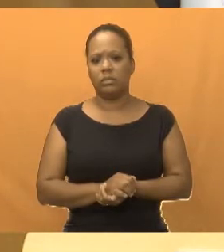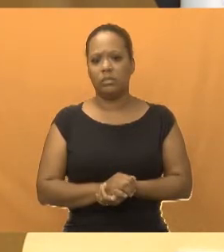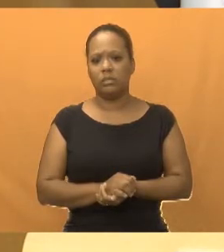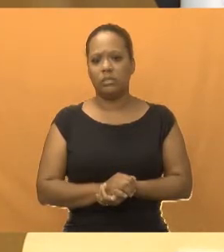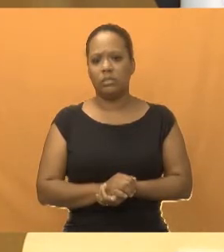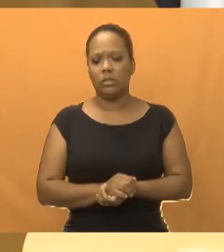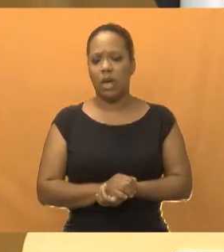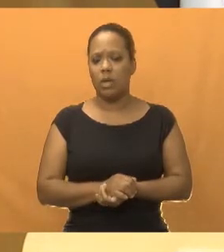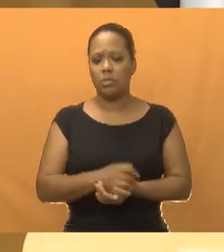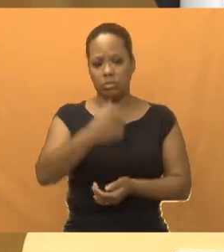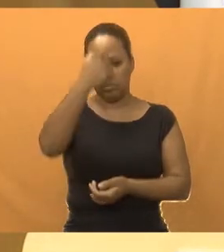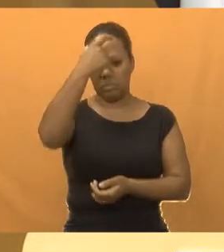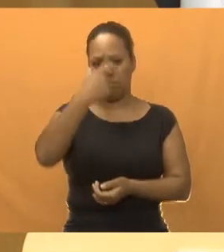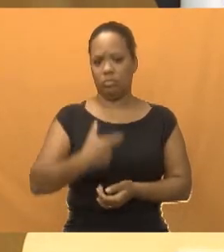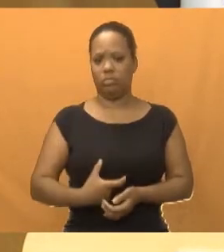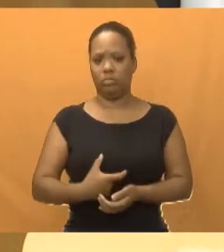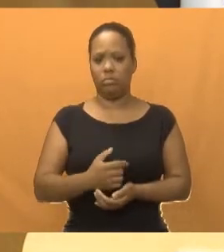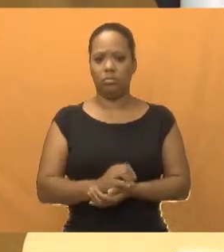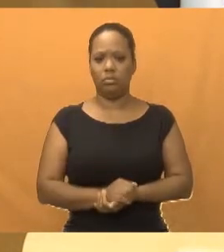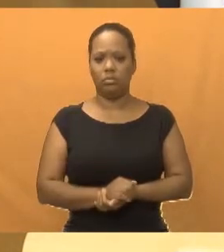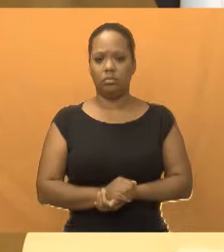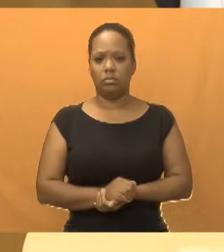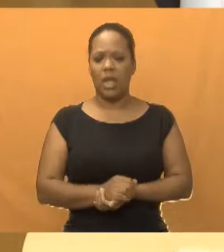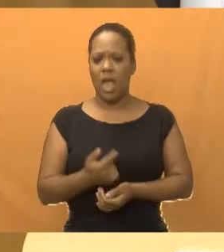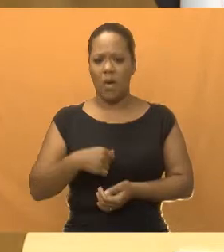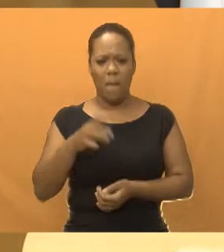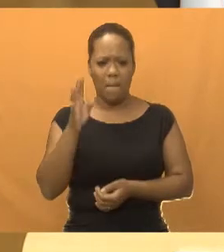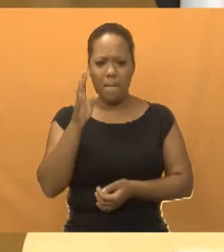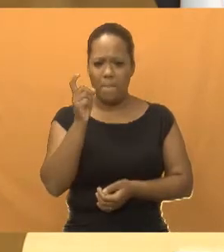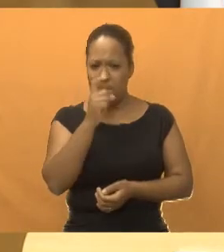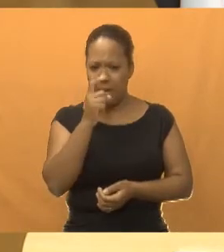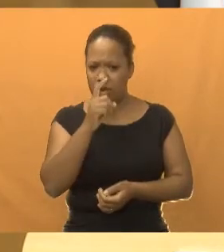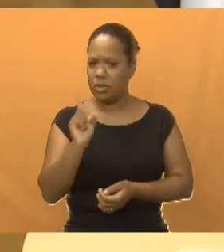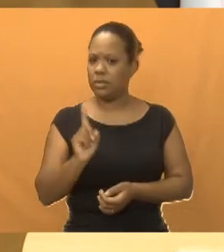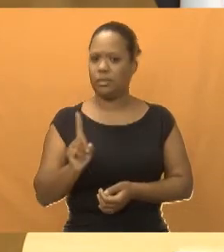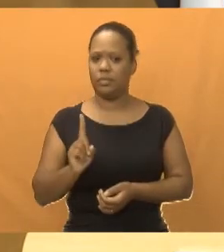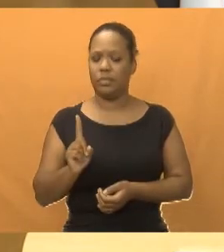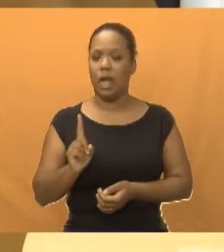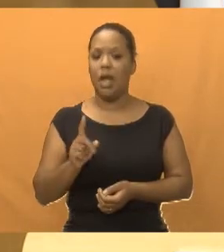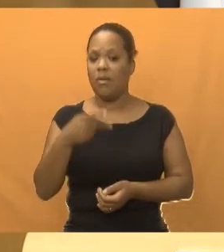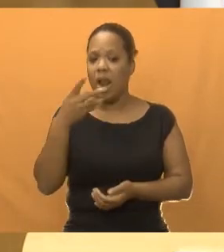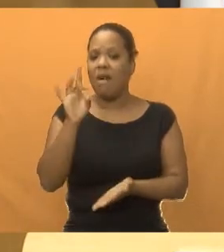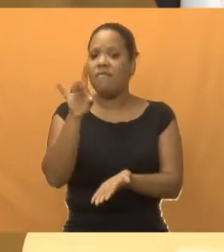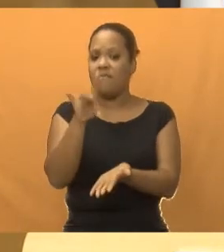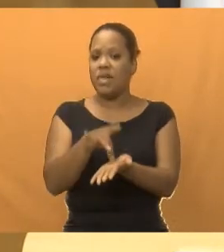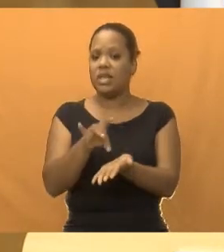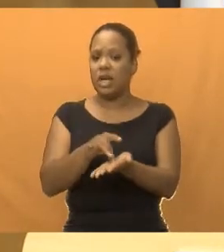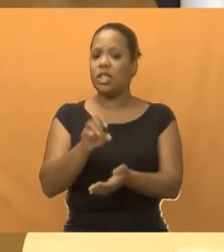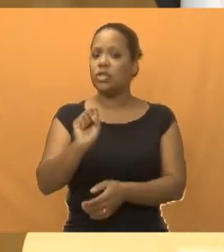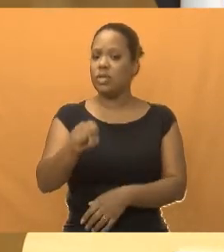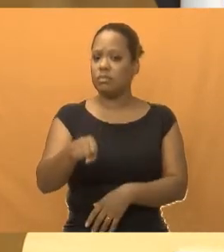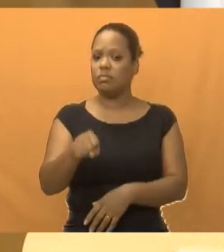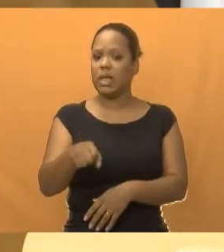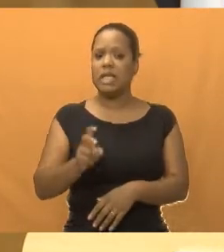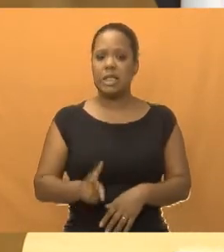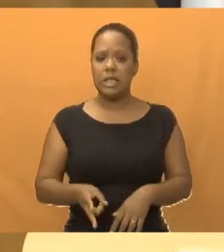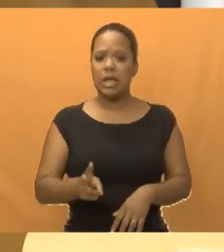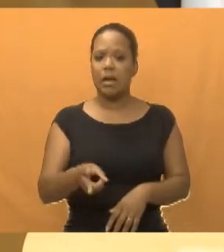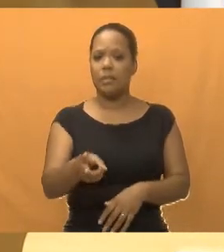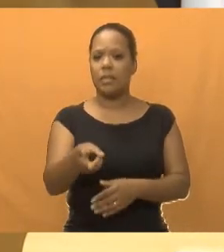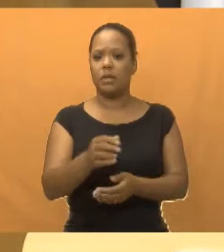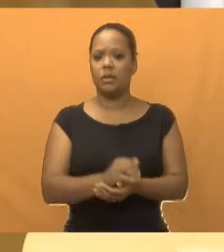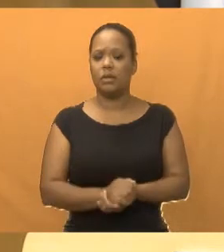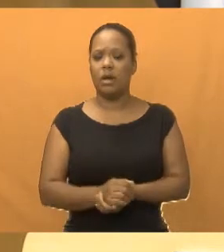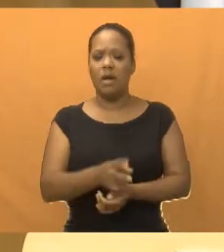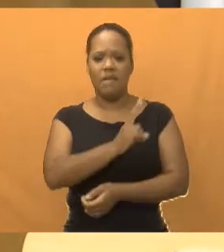Então, essa é a minha posição, eu não subo aqui com mentira, com conversa furada, eu subo aqui com a verdade, e vou continuar falando ela. Então, doa quem doer. Então, muitos